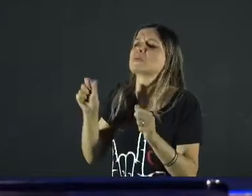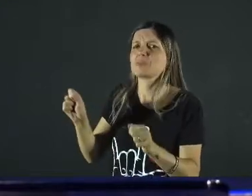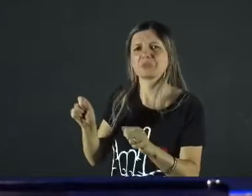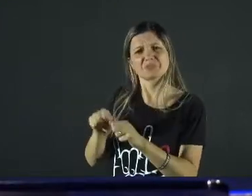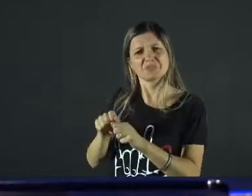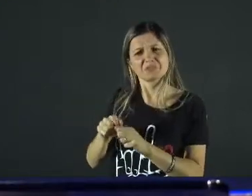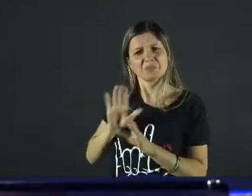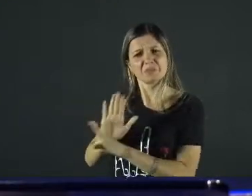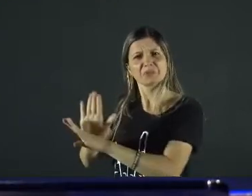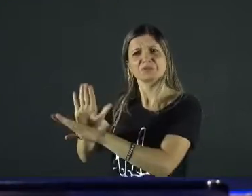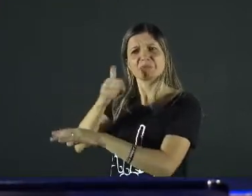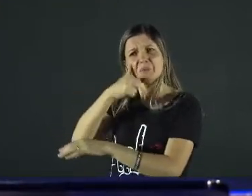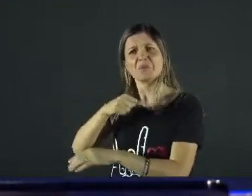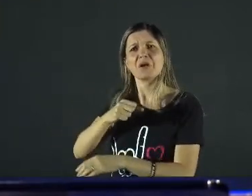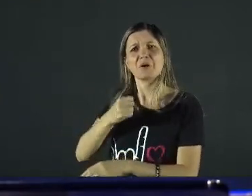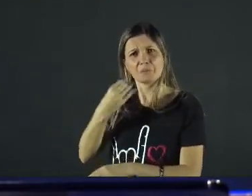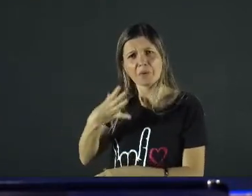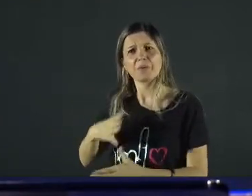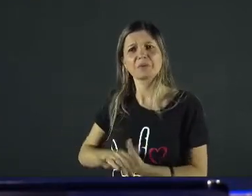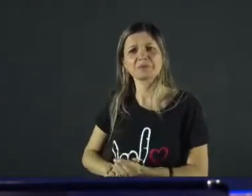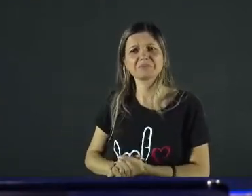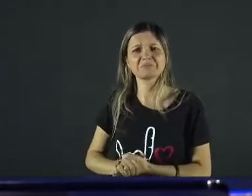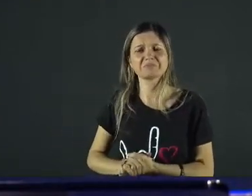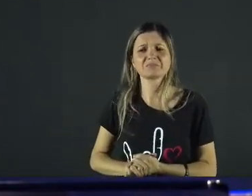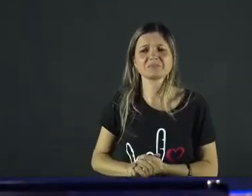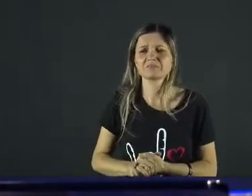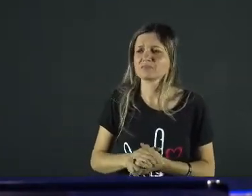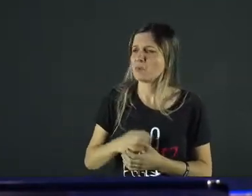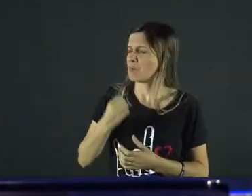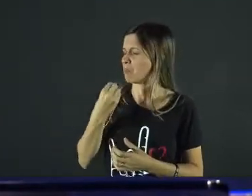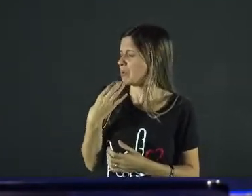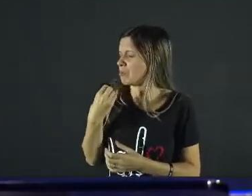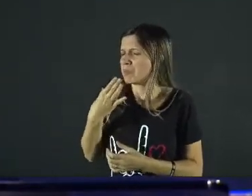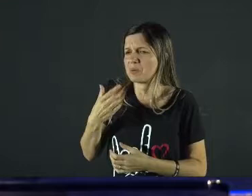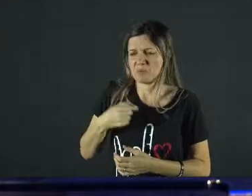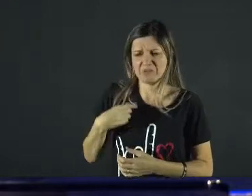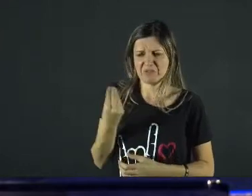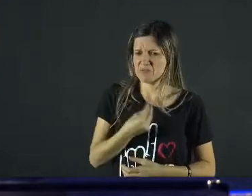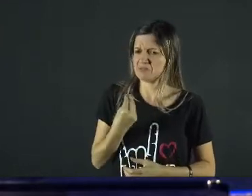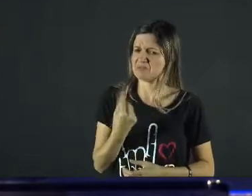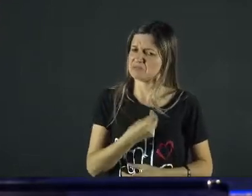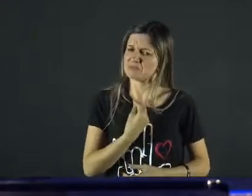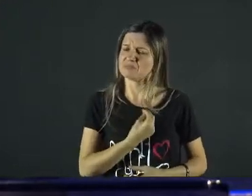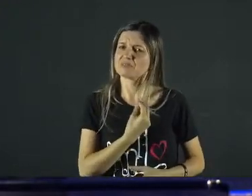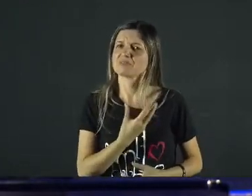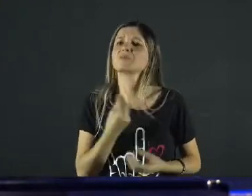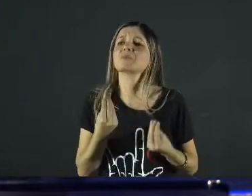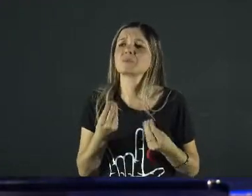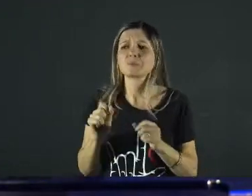mulher? Ela tem sido bondosa demais para conosco.